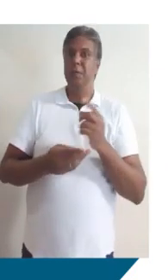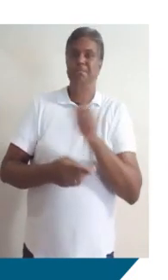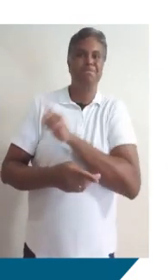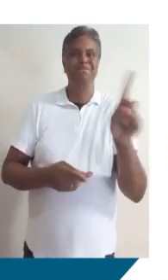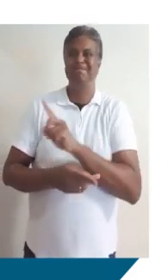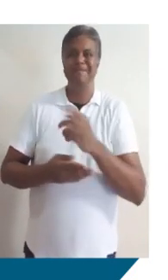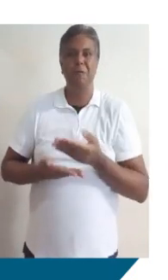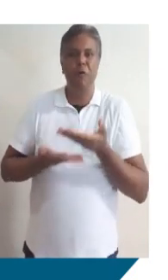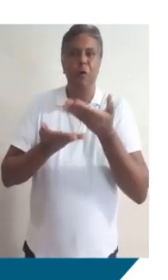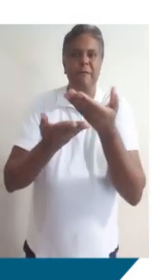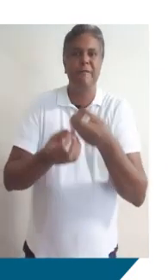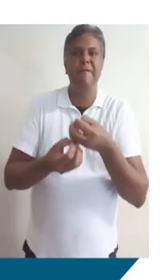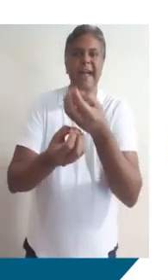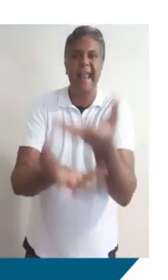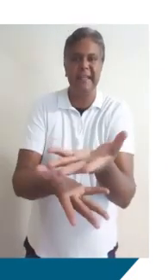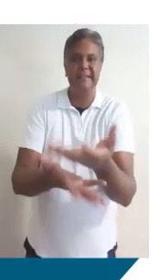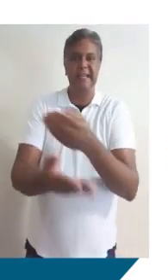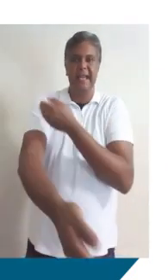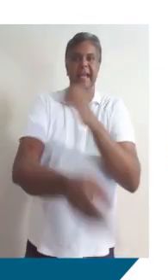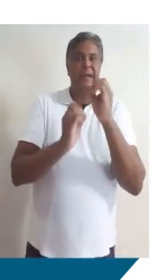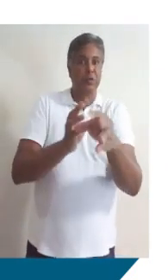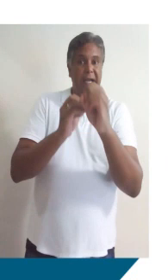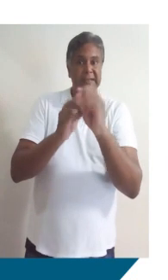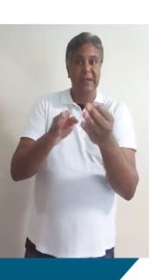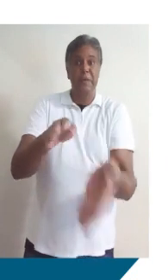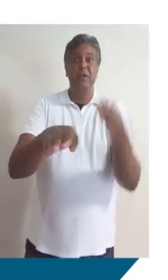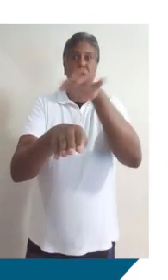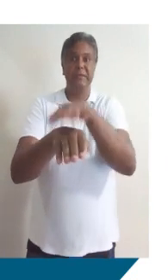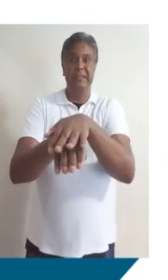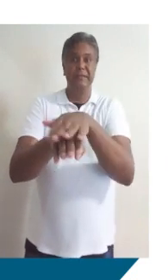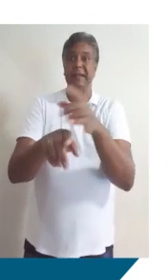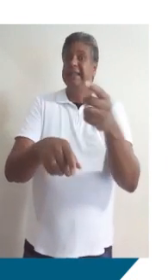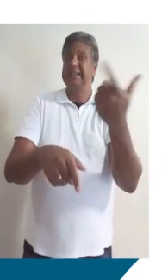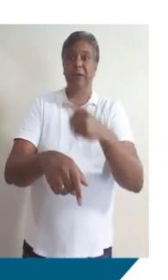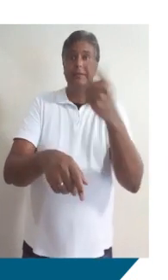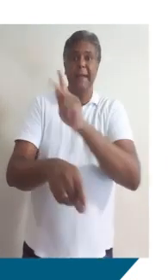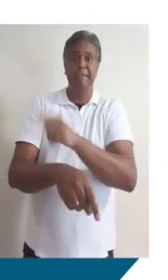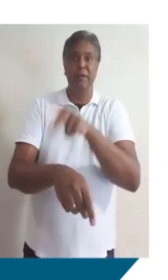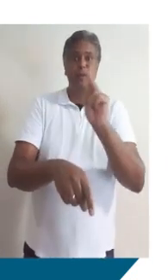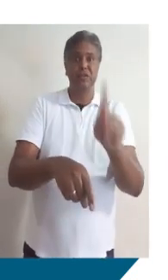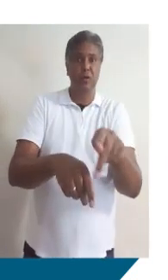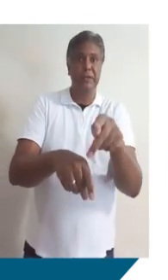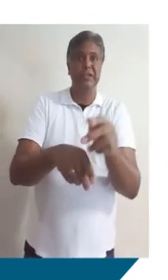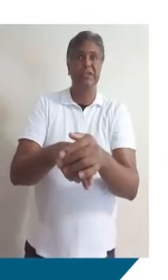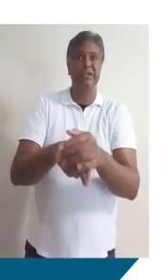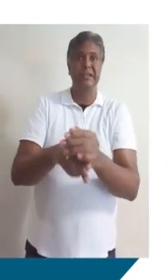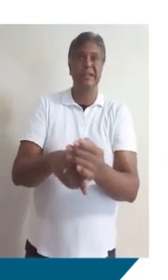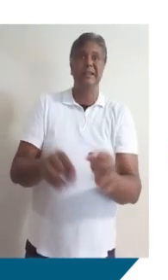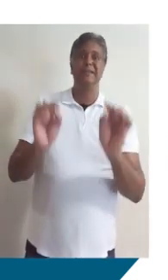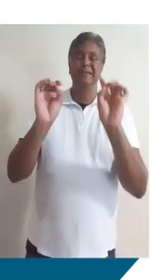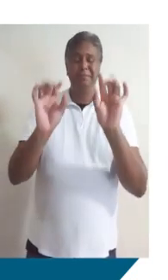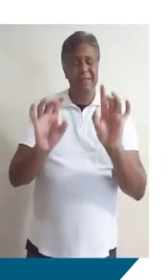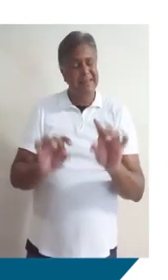educação inclusiva e também não prepara em número suficiente professores especializados. Portanto, os direitos permanecem no papel.